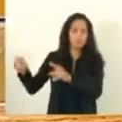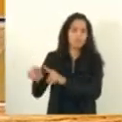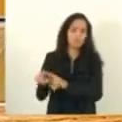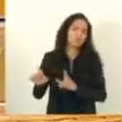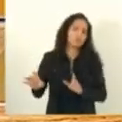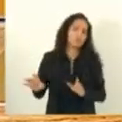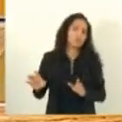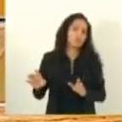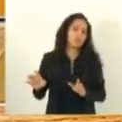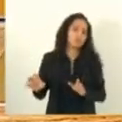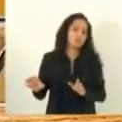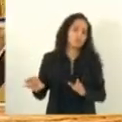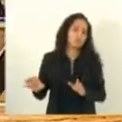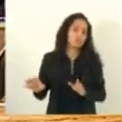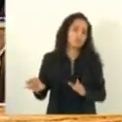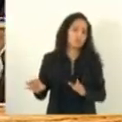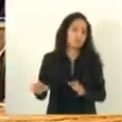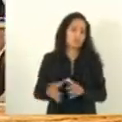Irine.